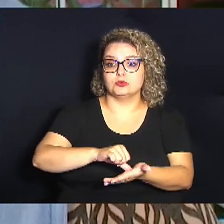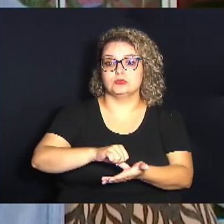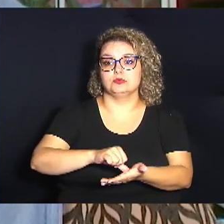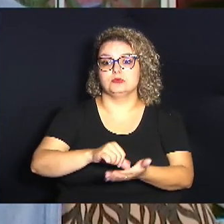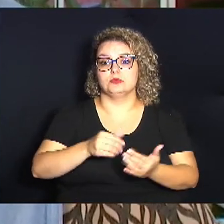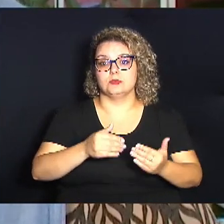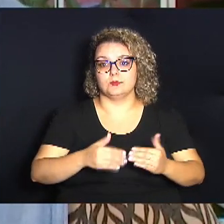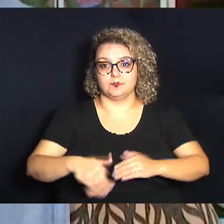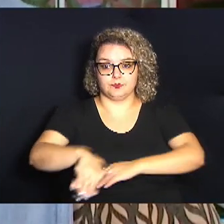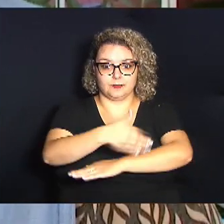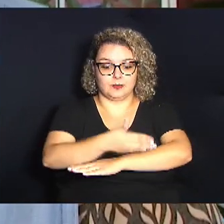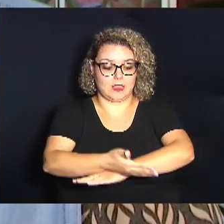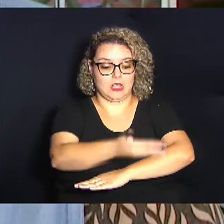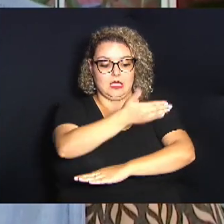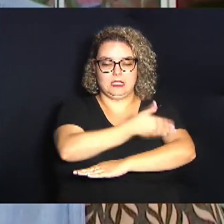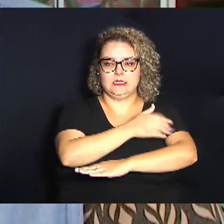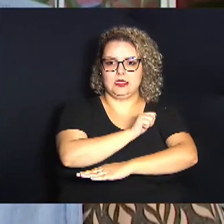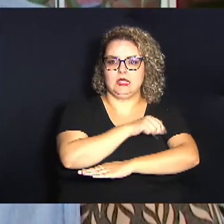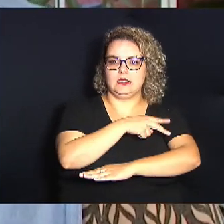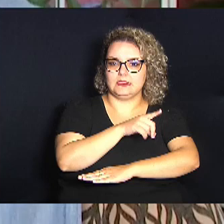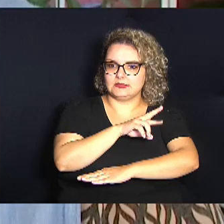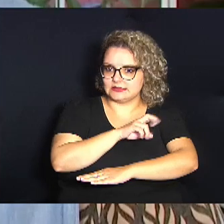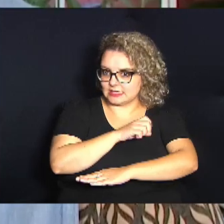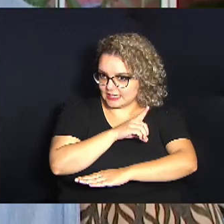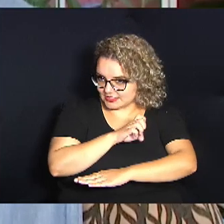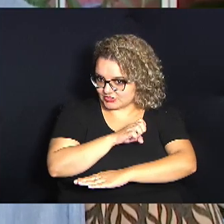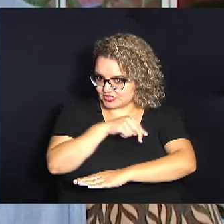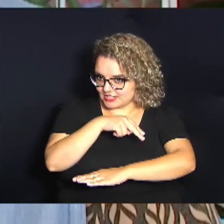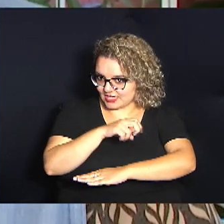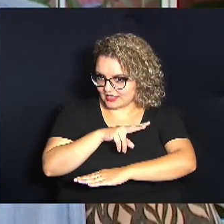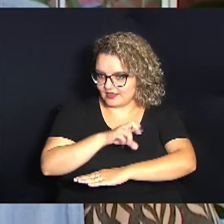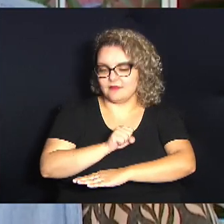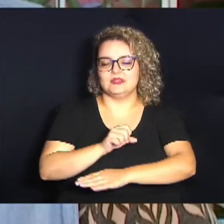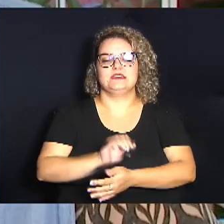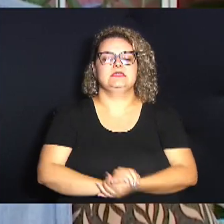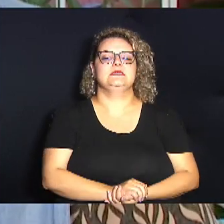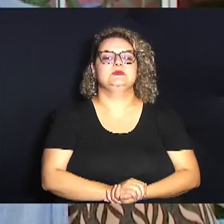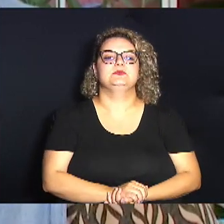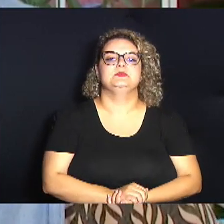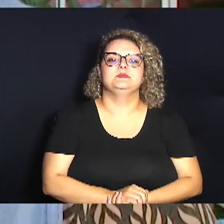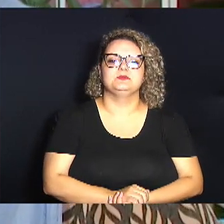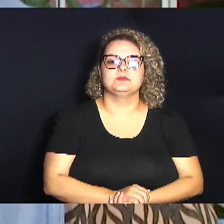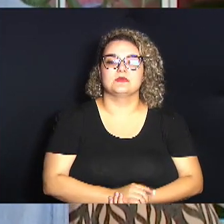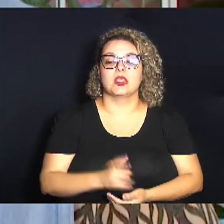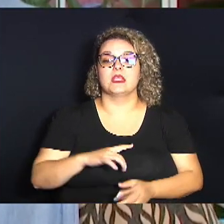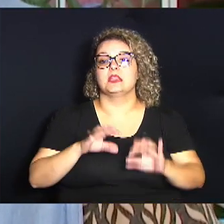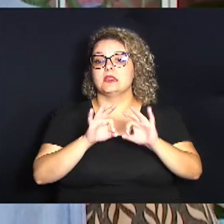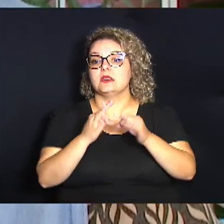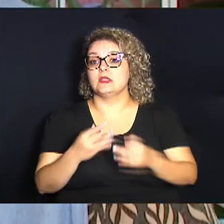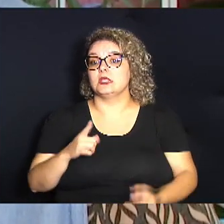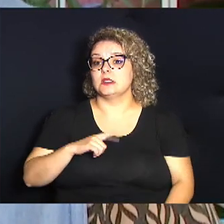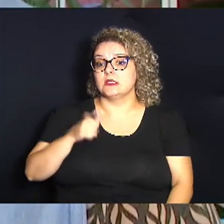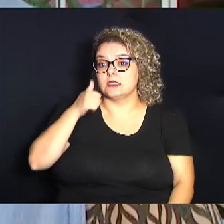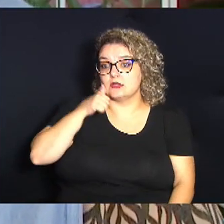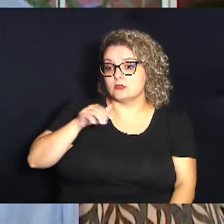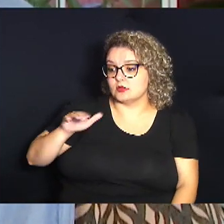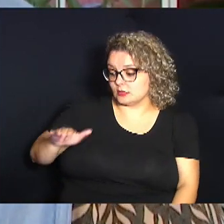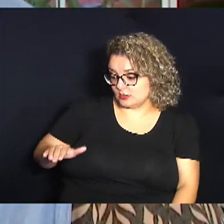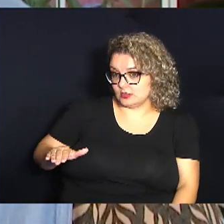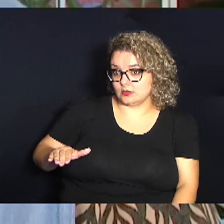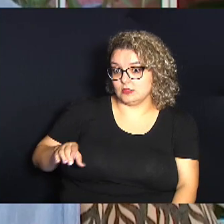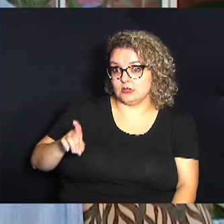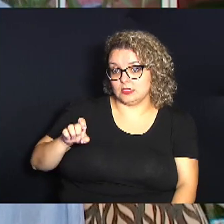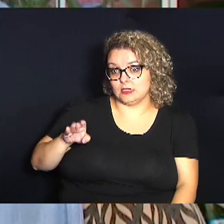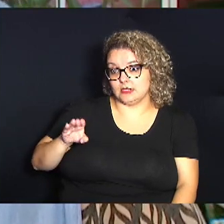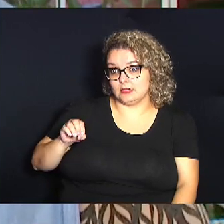atrás da rua Andrade Neves. Chegando lá tinha algumas famílias e teve uma menina que chamava